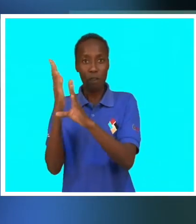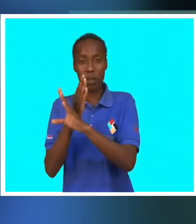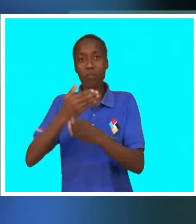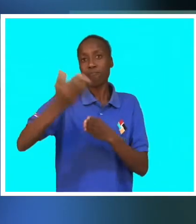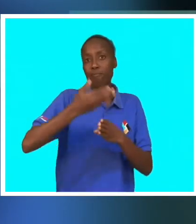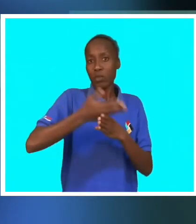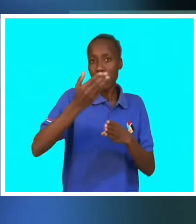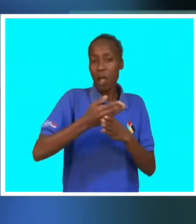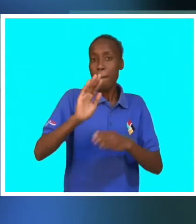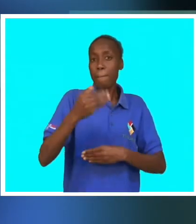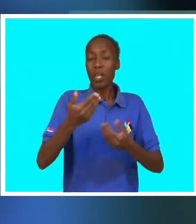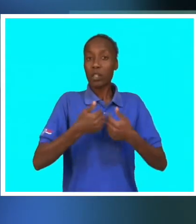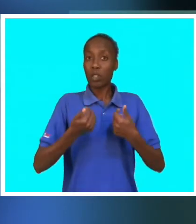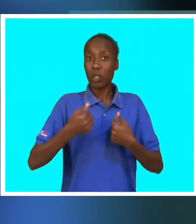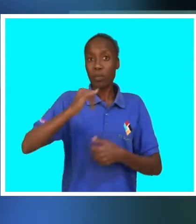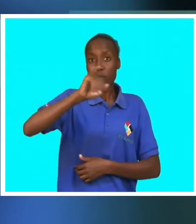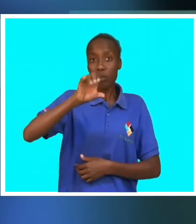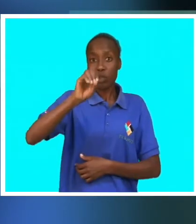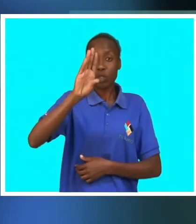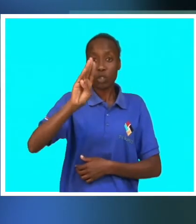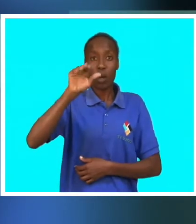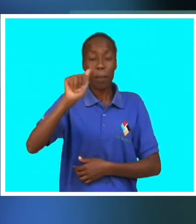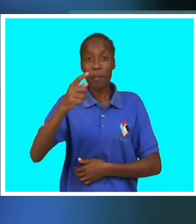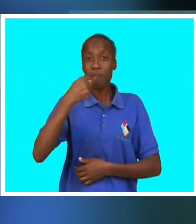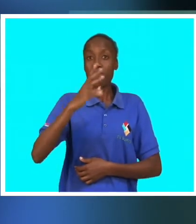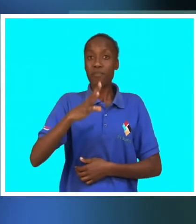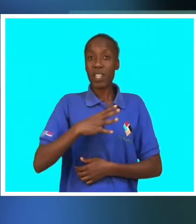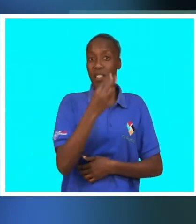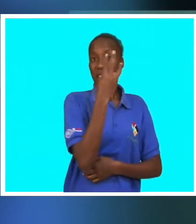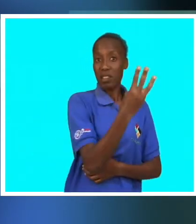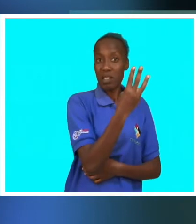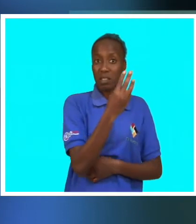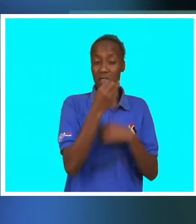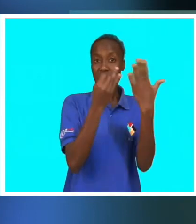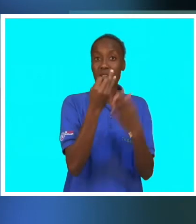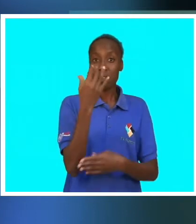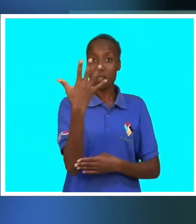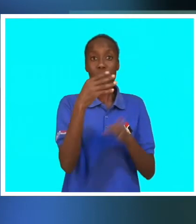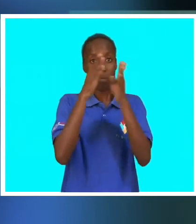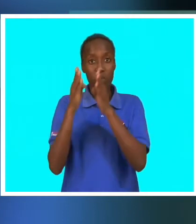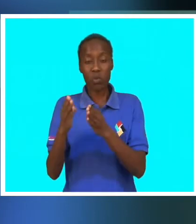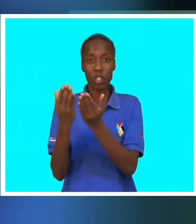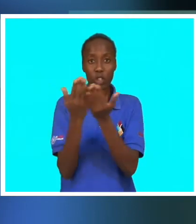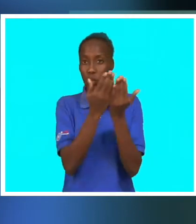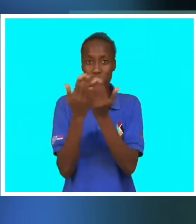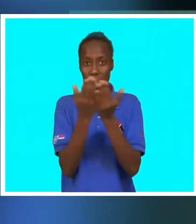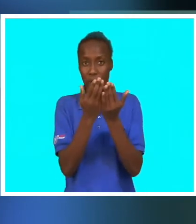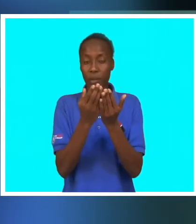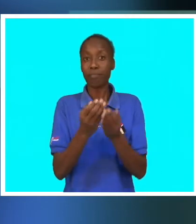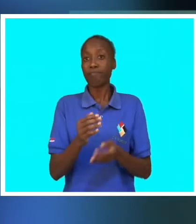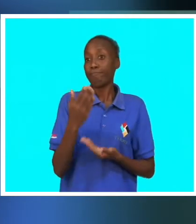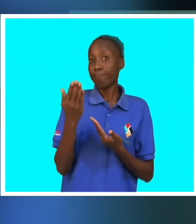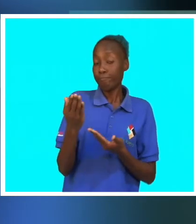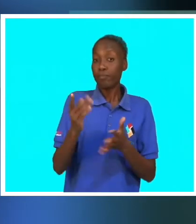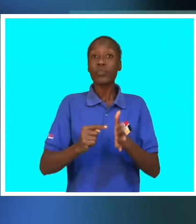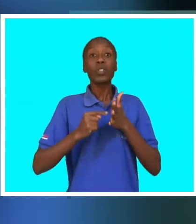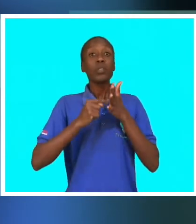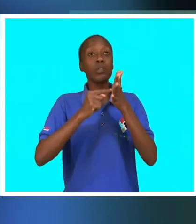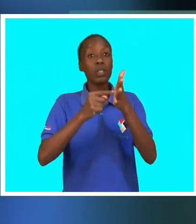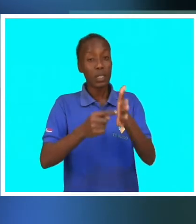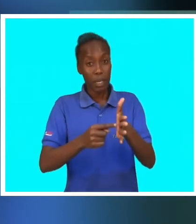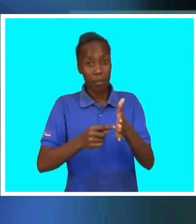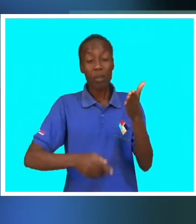para jovens. O JOBA recentemente mediou estágios para 375 estudantes. Um exemplo muito